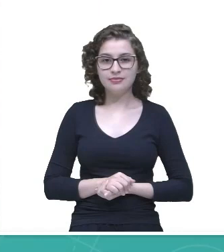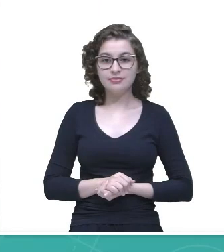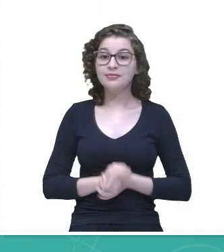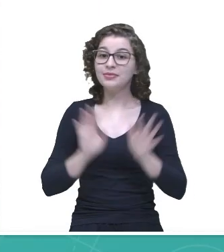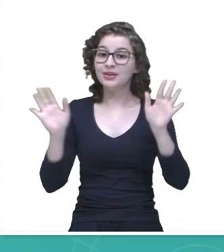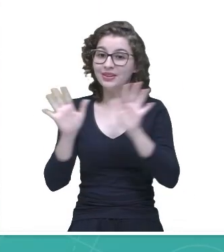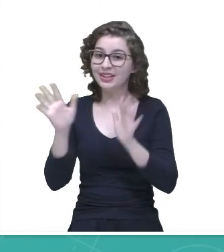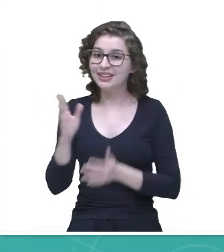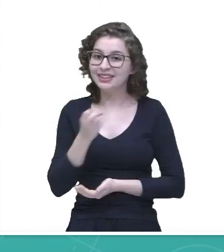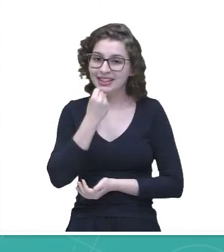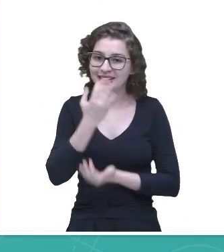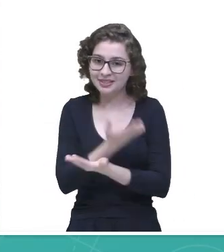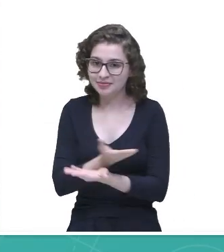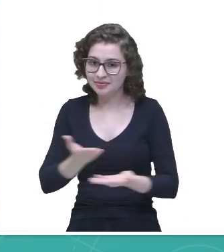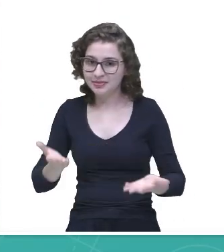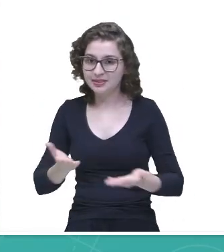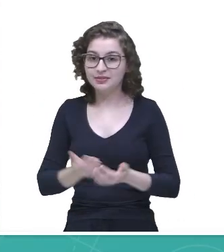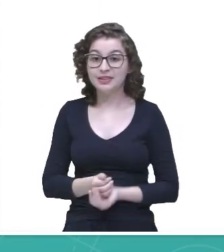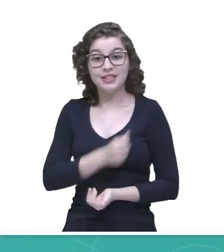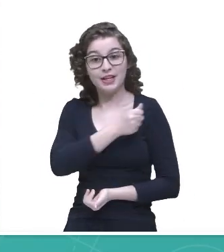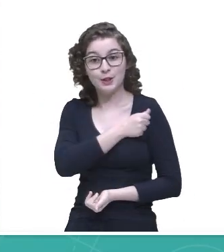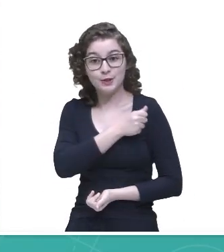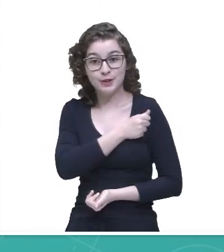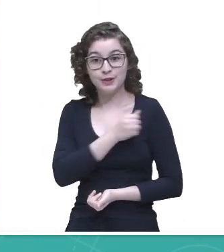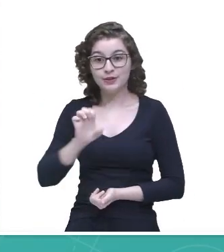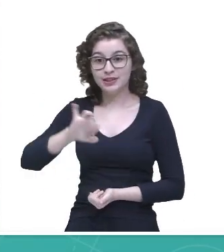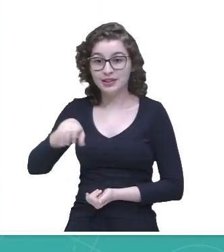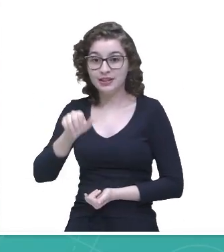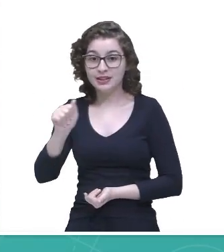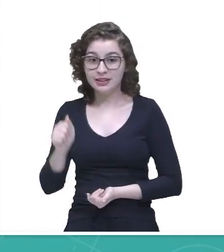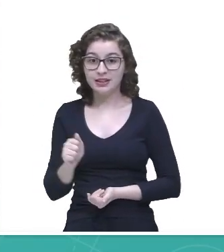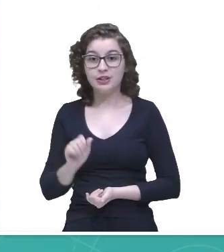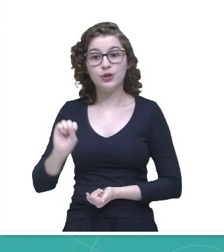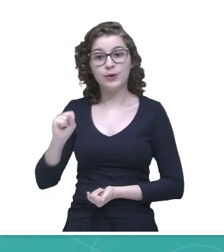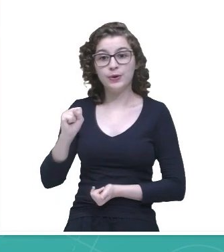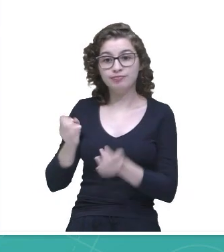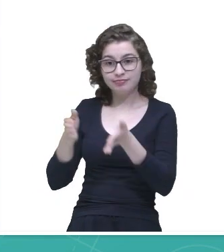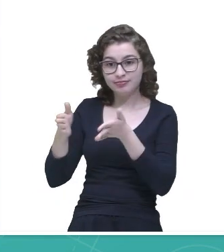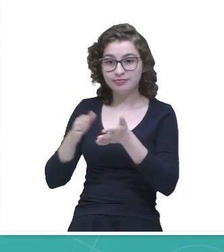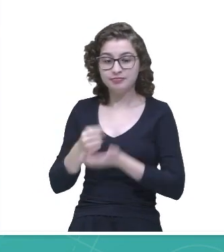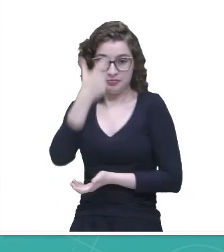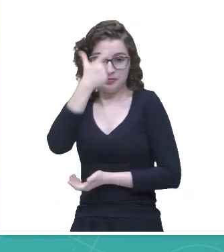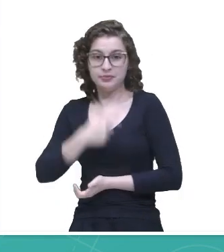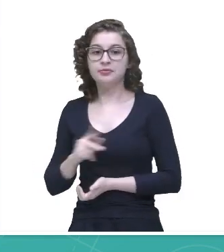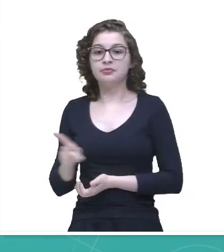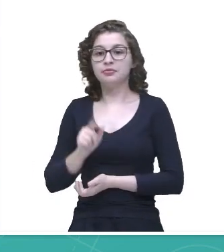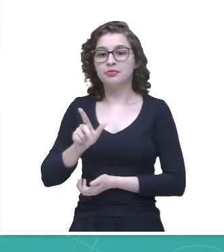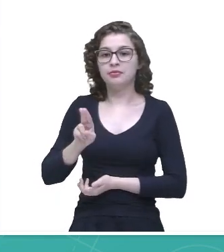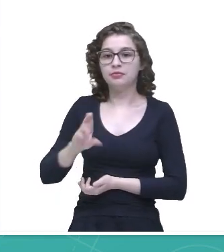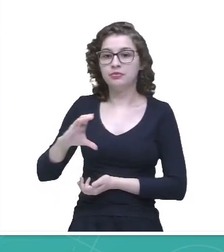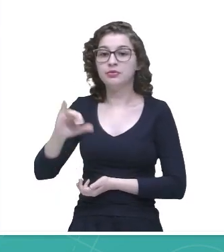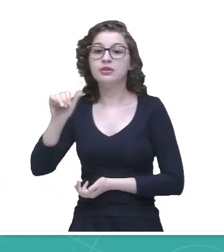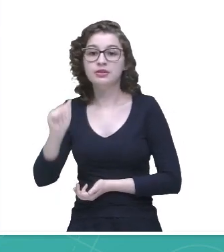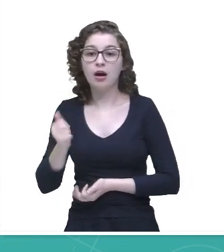Olá, sejam todos bem-vindos, né, alunos e alunas da EJA Ensino Fundamental, oitava etapa. Eu sou a professora Lúcia e vou estar com vocês